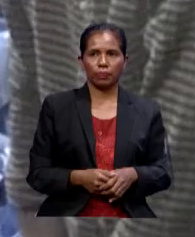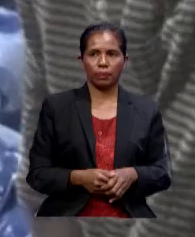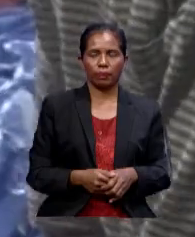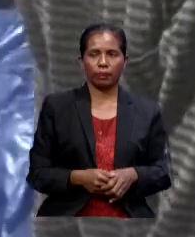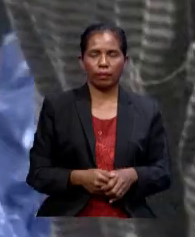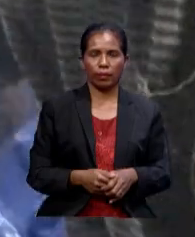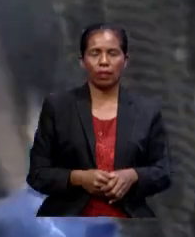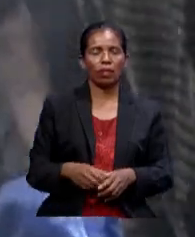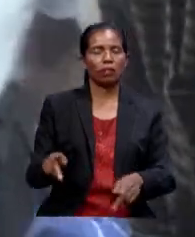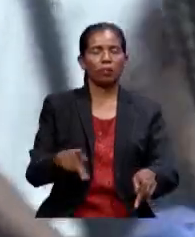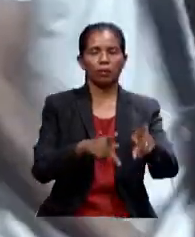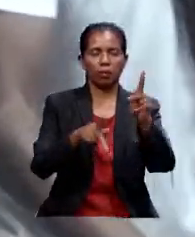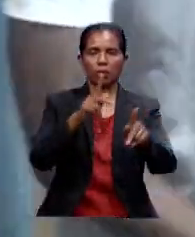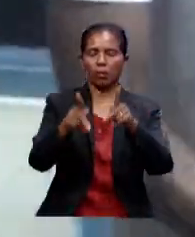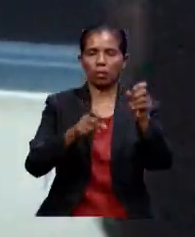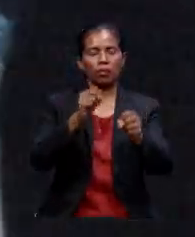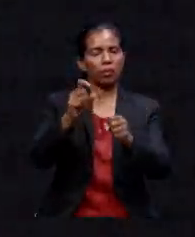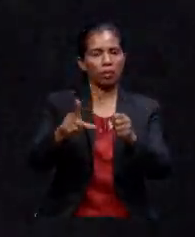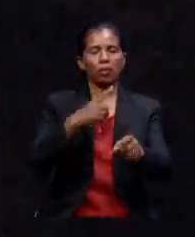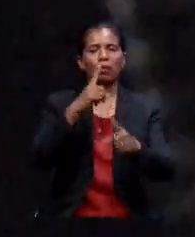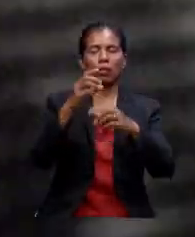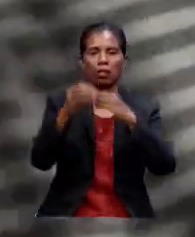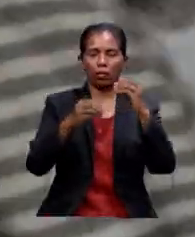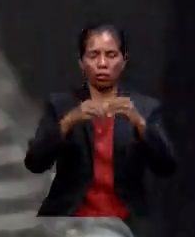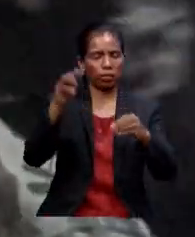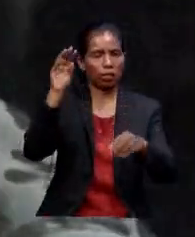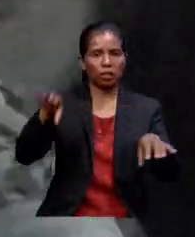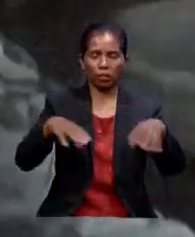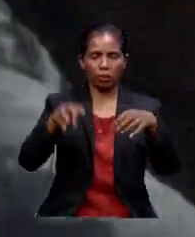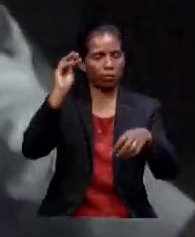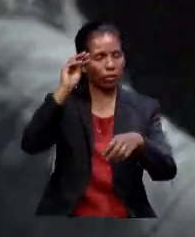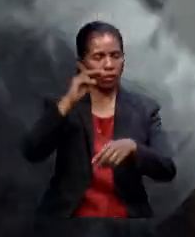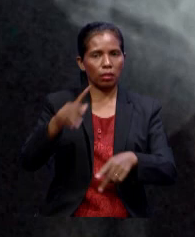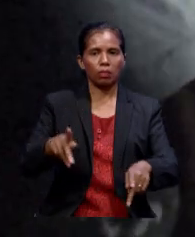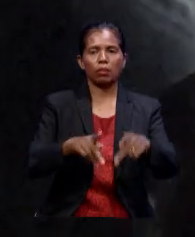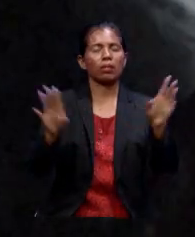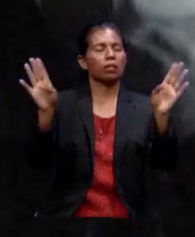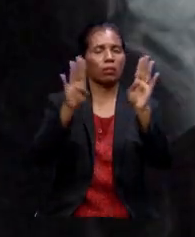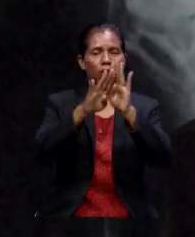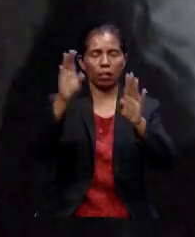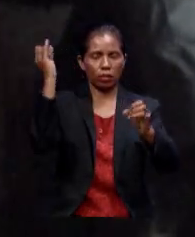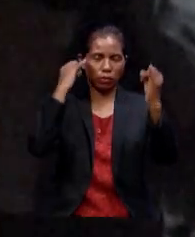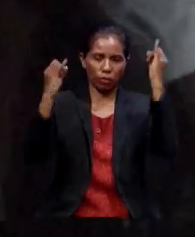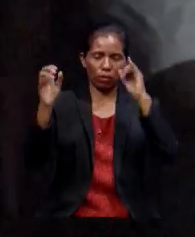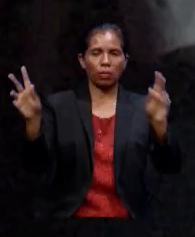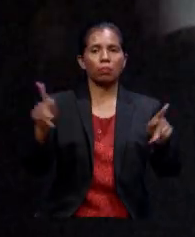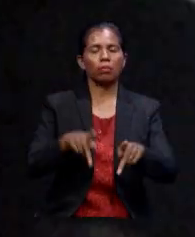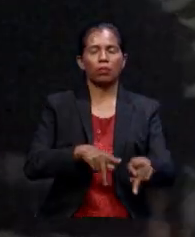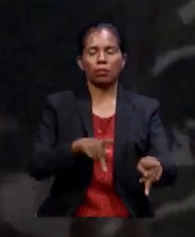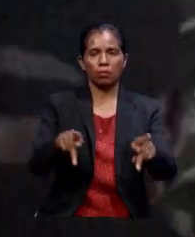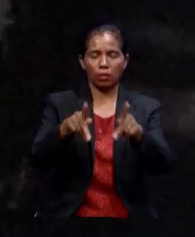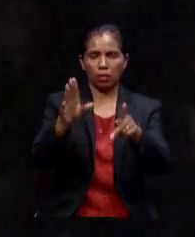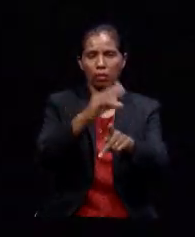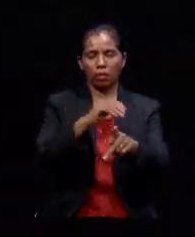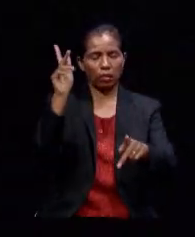Durante né público na sociedade civil questiona serviço Ministério Público, né bem mataca informação ao público. Leu o caso Matebian